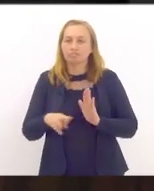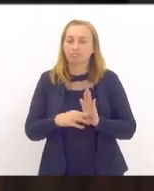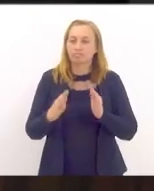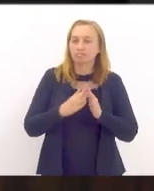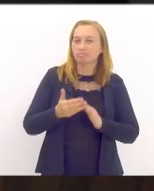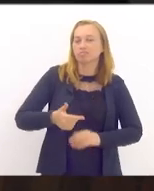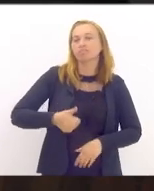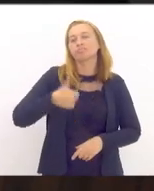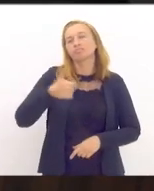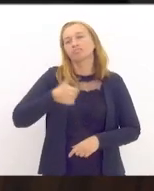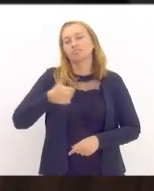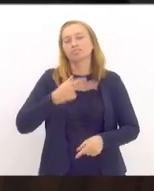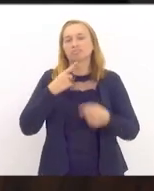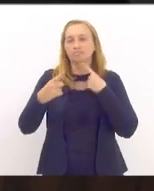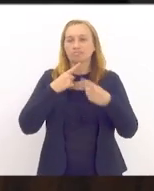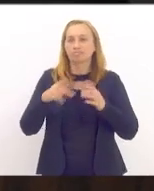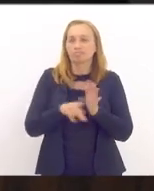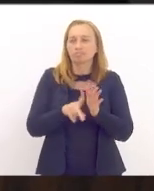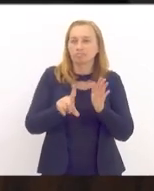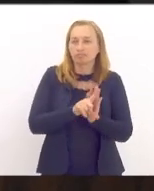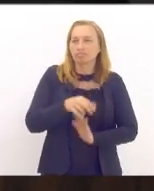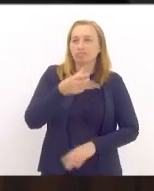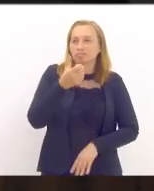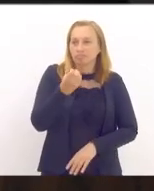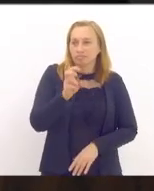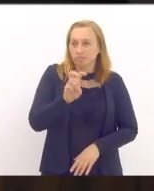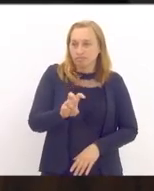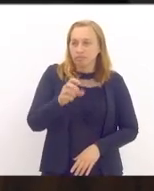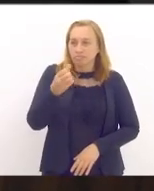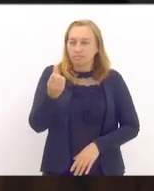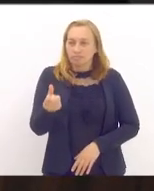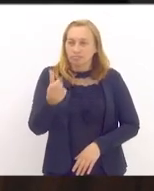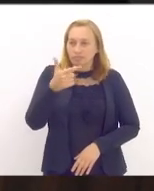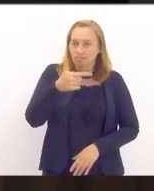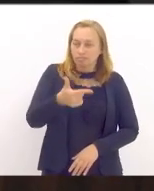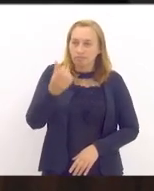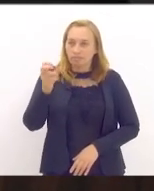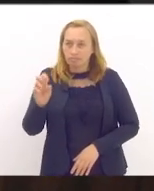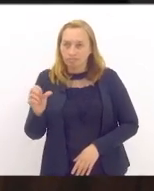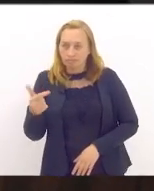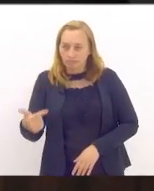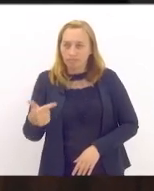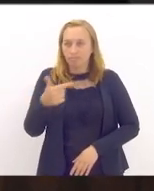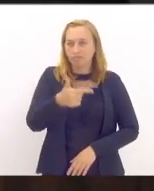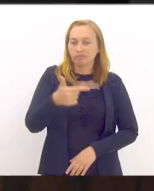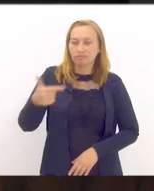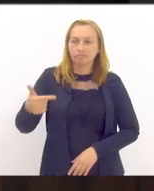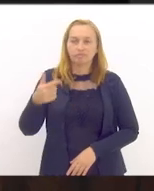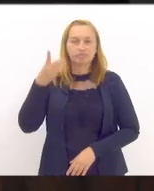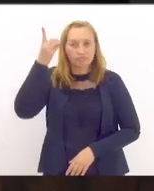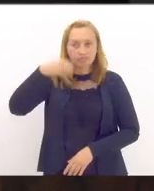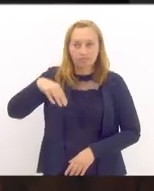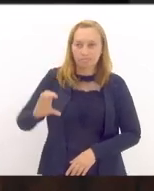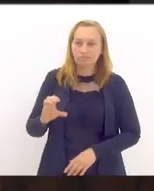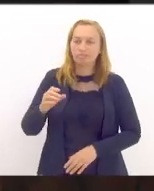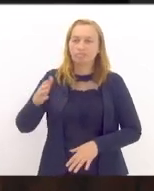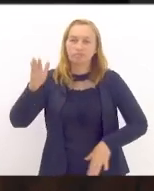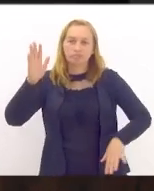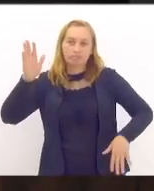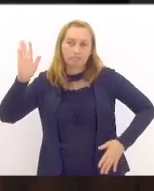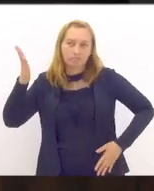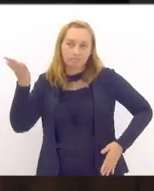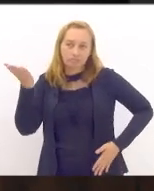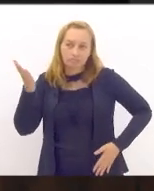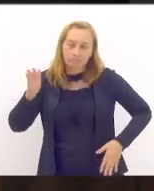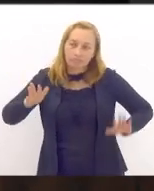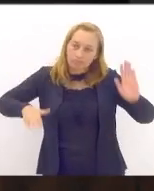de nada primeira discussão projeto de 5626 de 22 de autoria deputado Carlos que queria o programa praias Limpas no